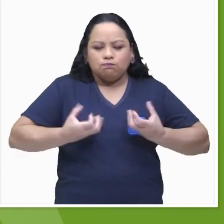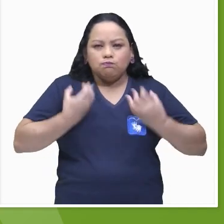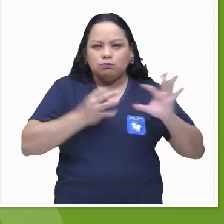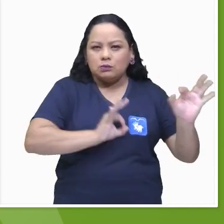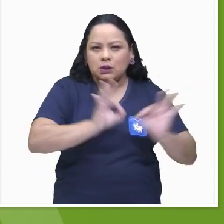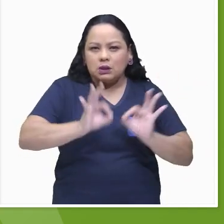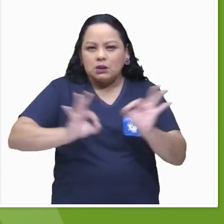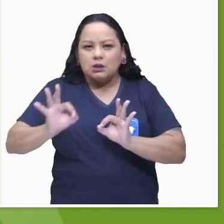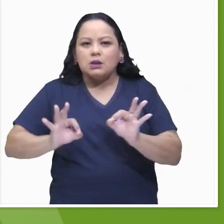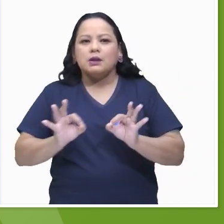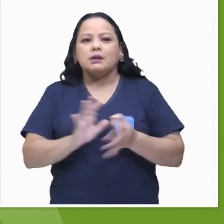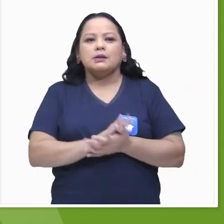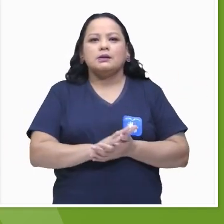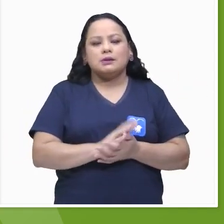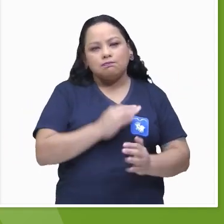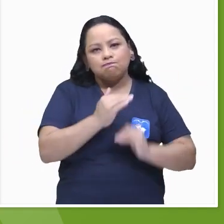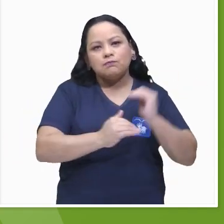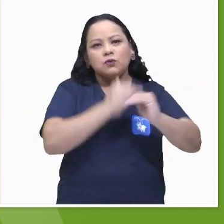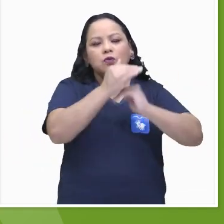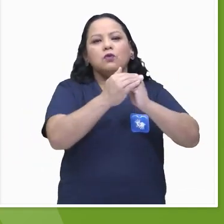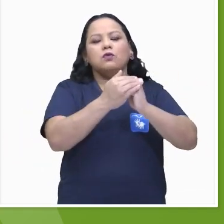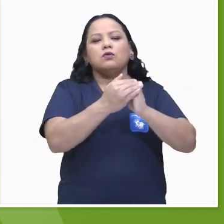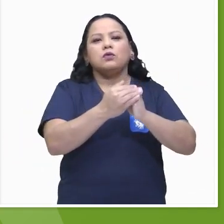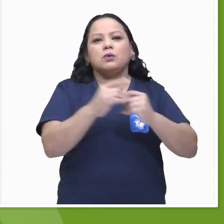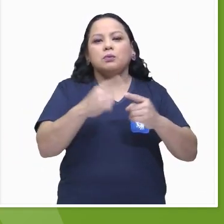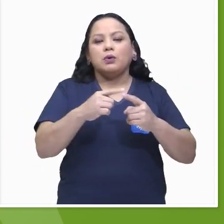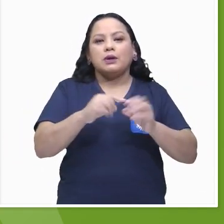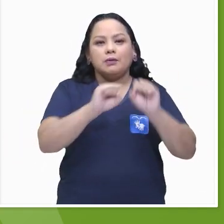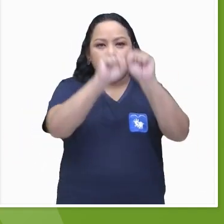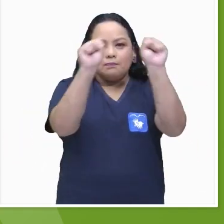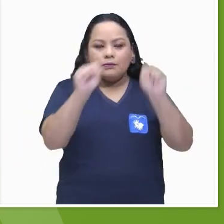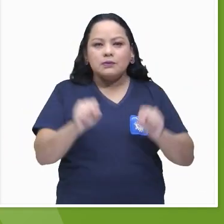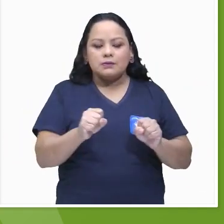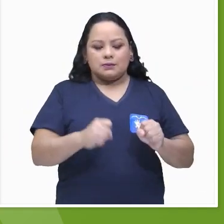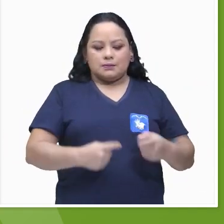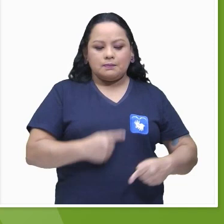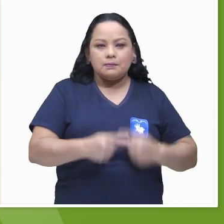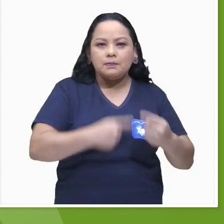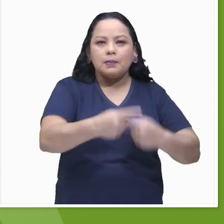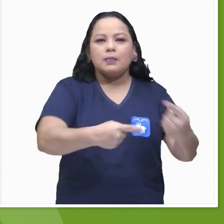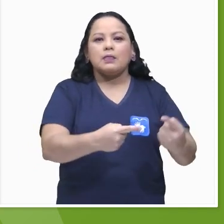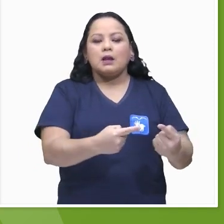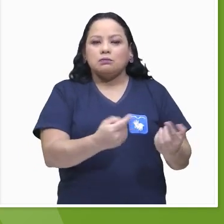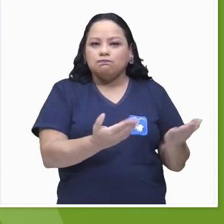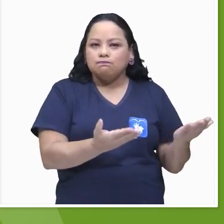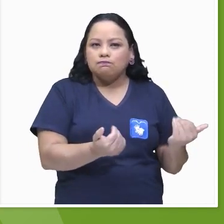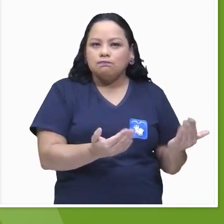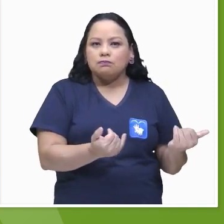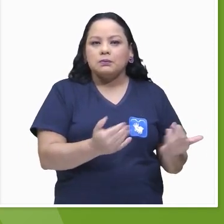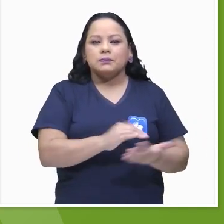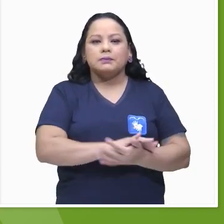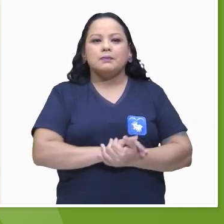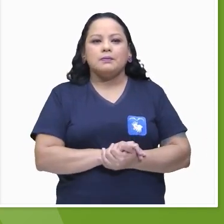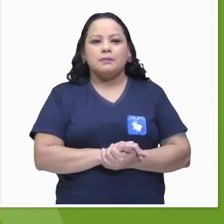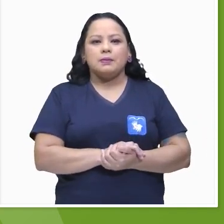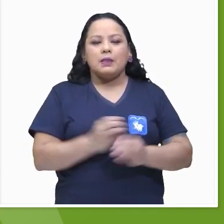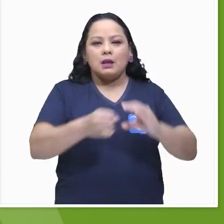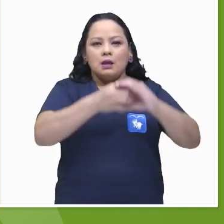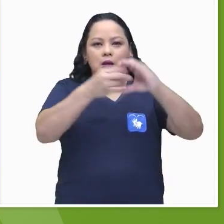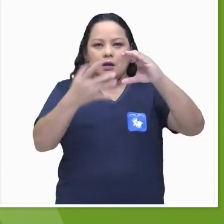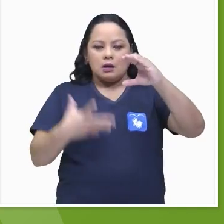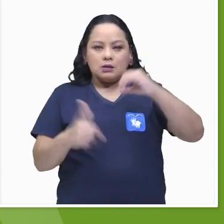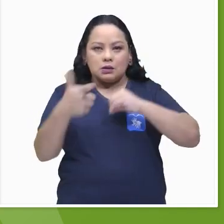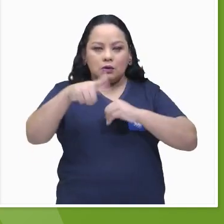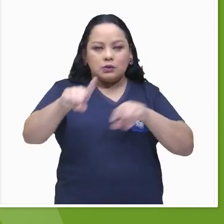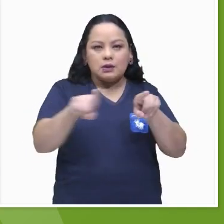hormônios já vão amadurecendo o sistema reprodutor ali do adolescente. Uma outra característica